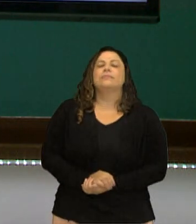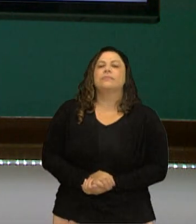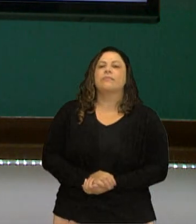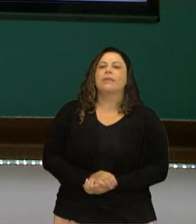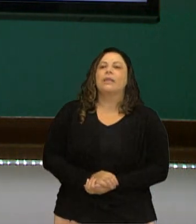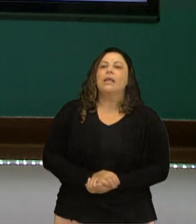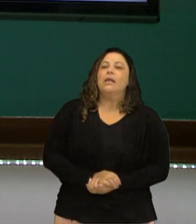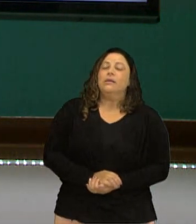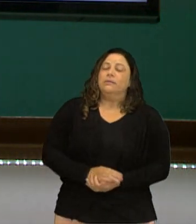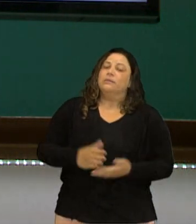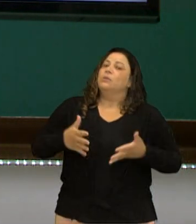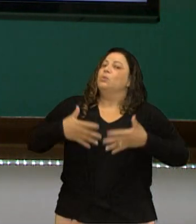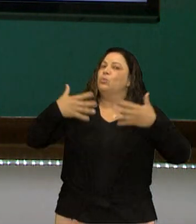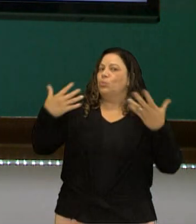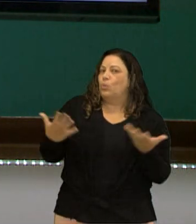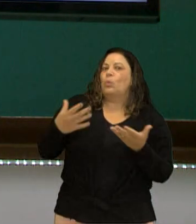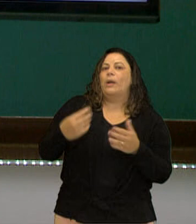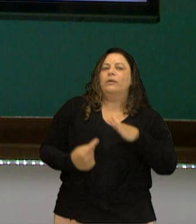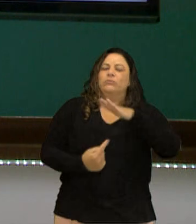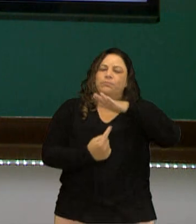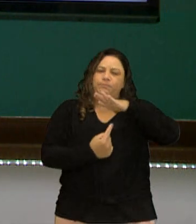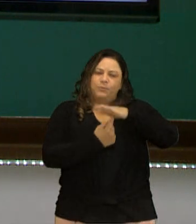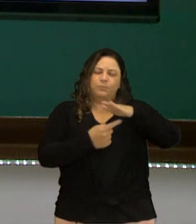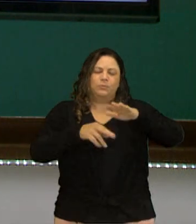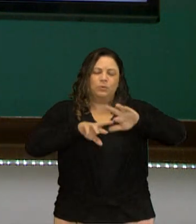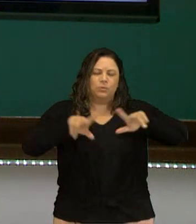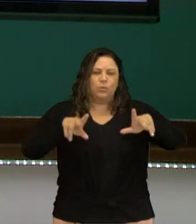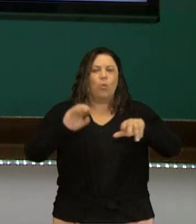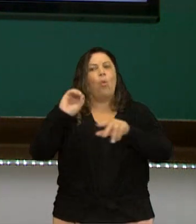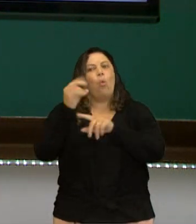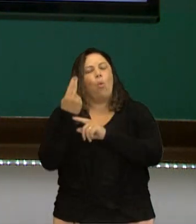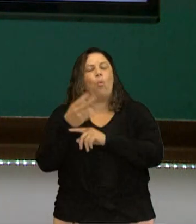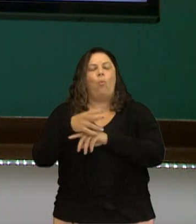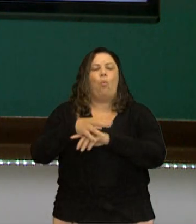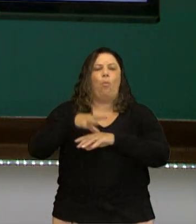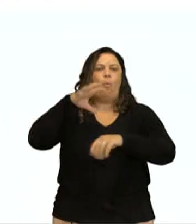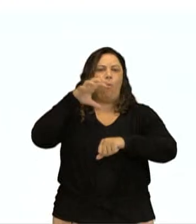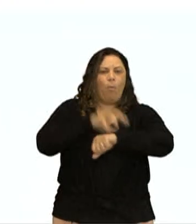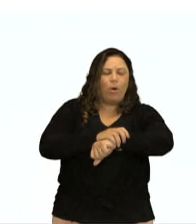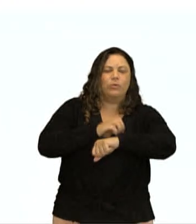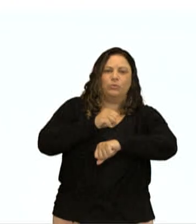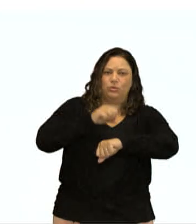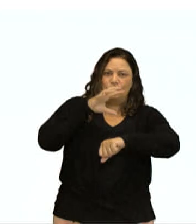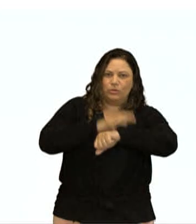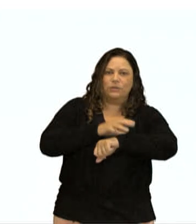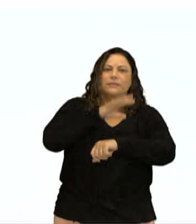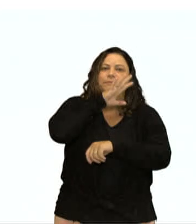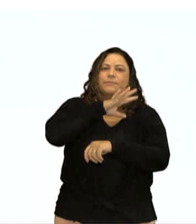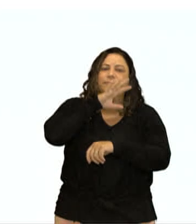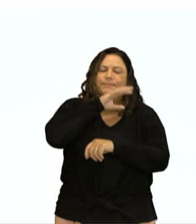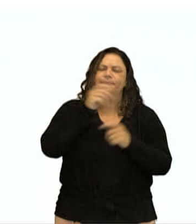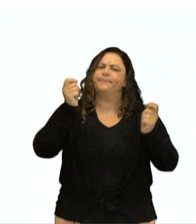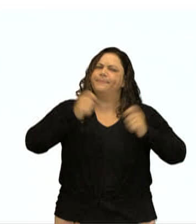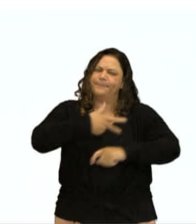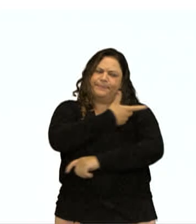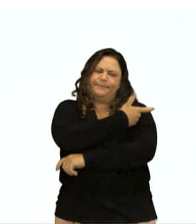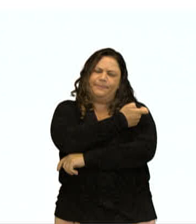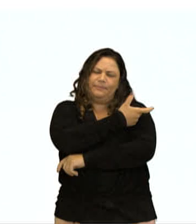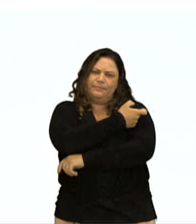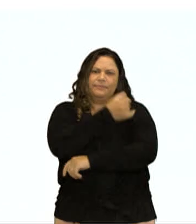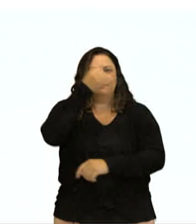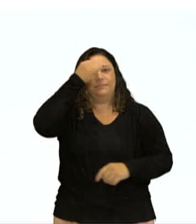com objetos enferrujados ou somos mordidos por animais, por exemplo, devemos tomar uma vacina que evita